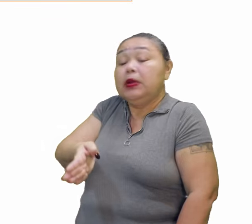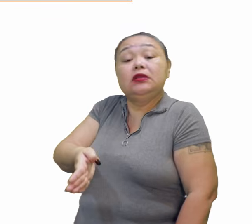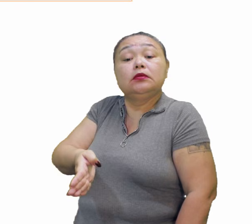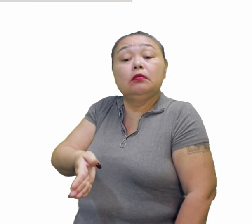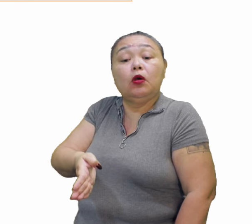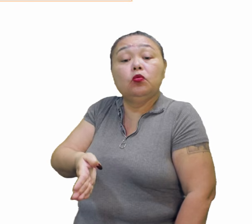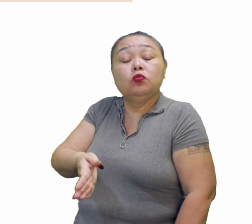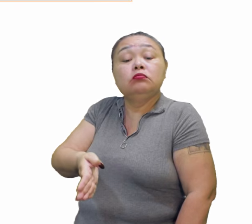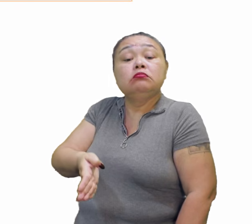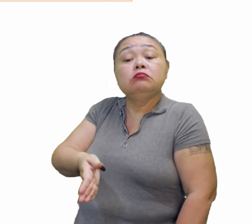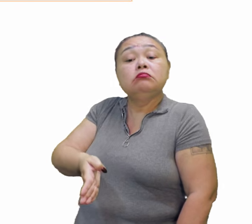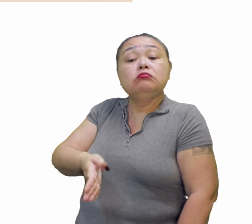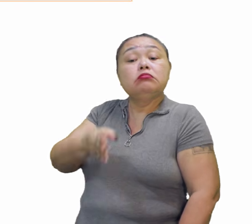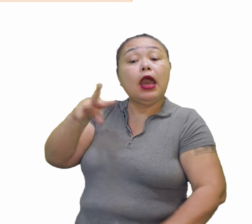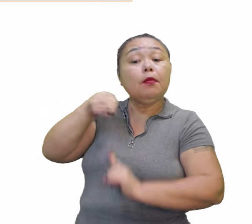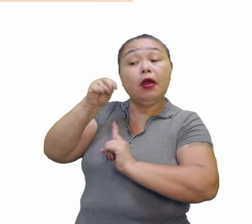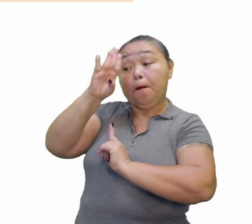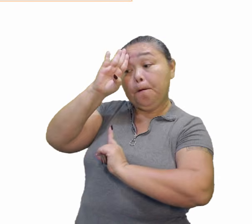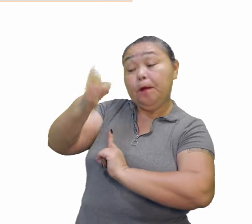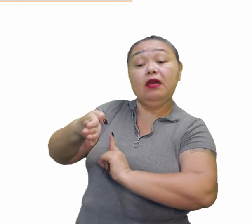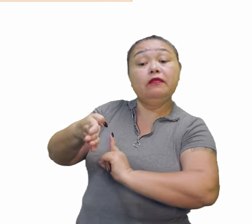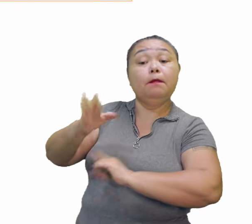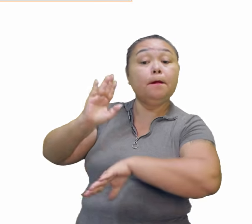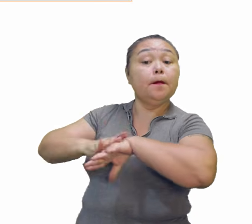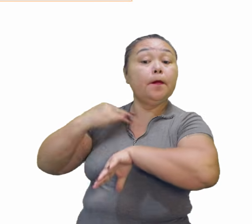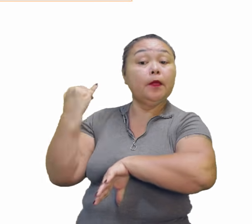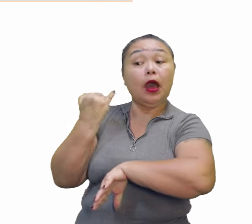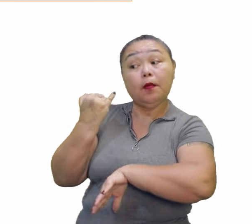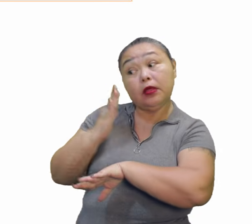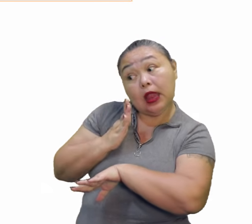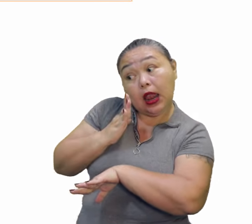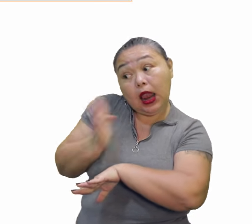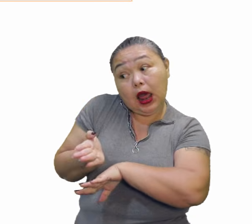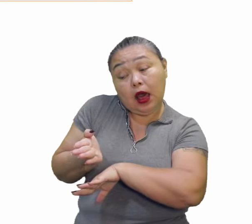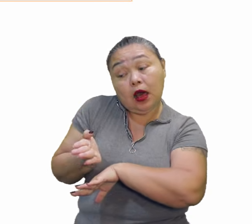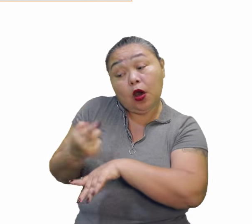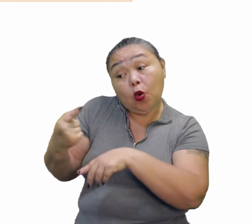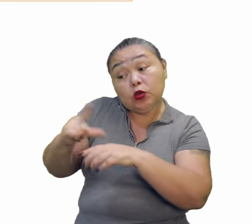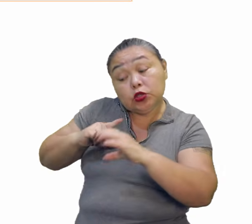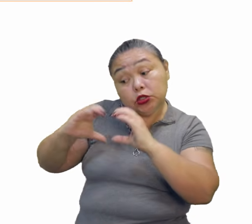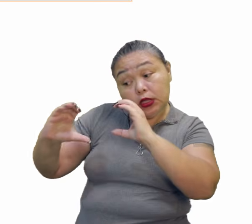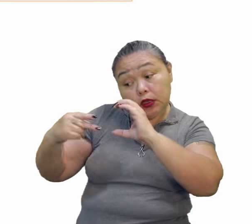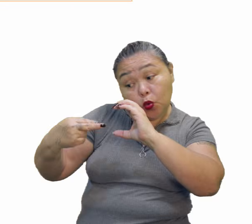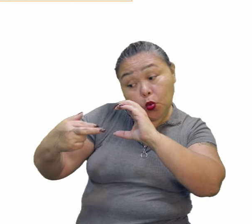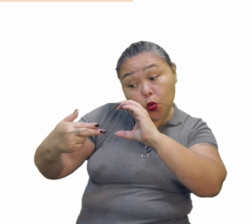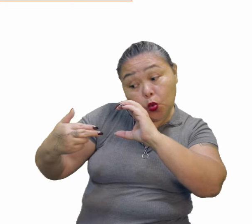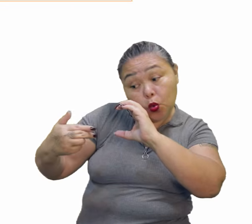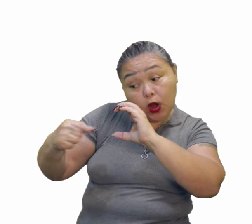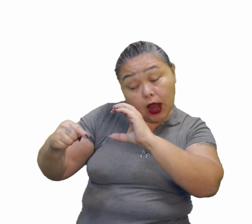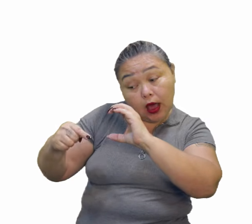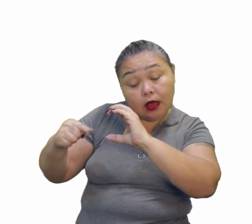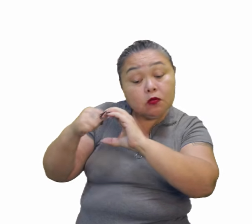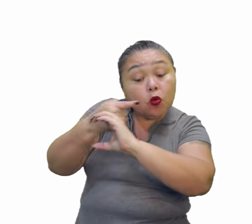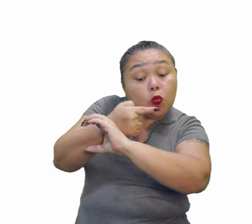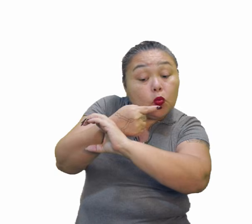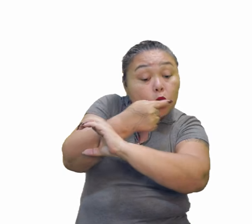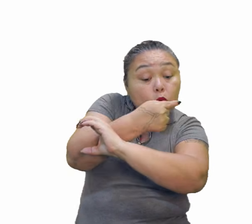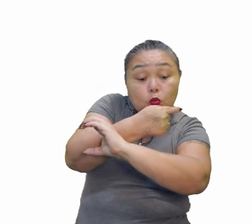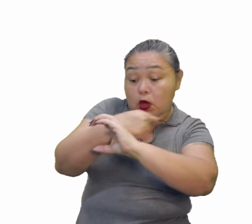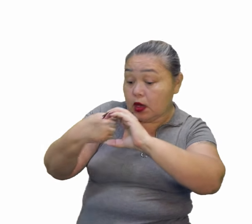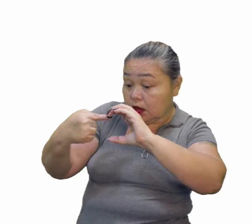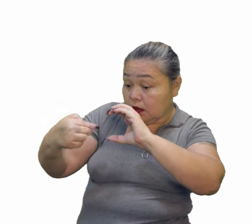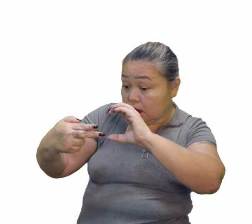prioridade, ela é preferencial. Então, muito cuidado nessas nomenclaturas, tanto dos